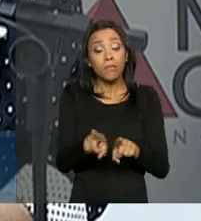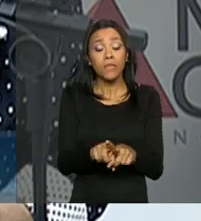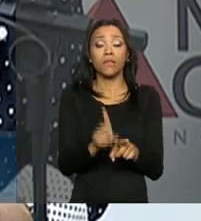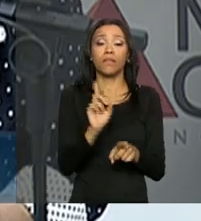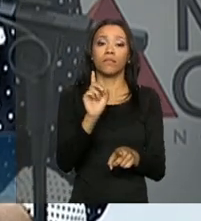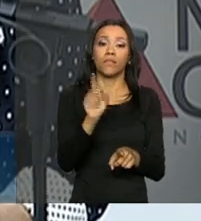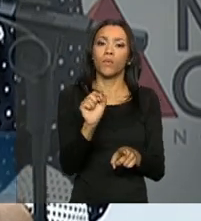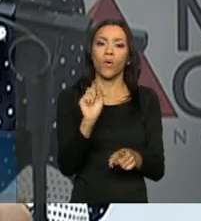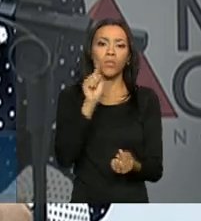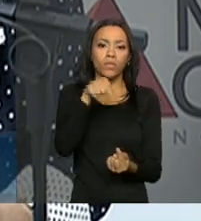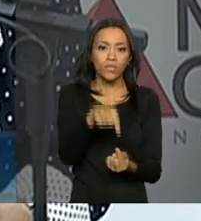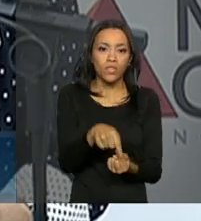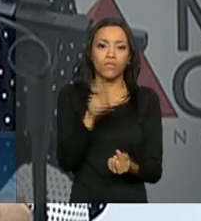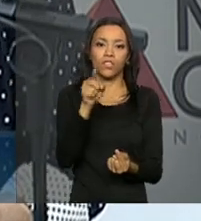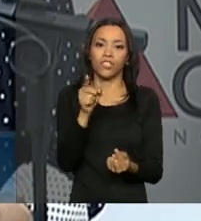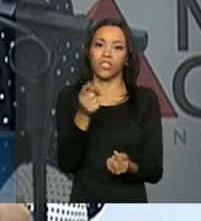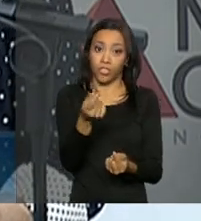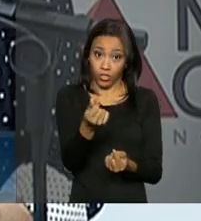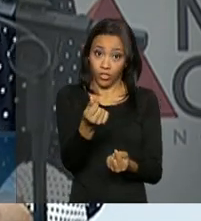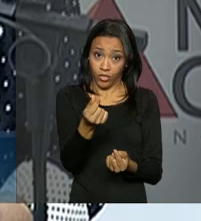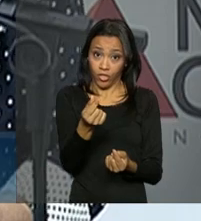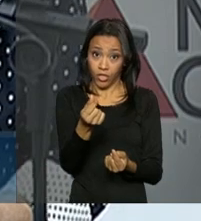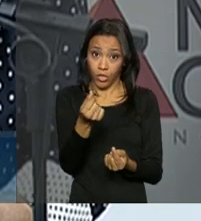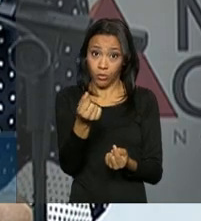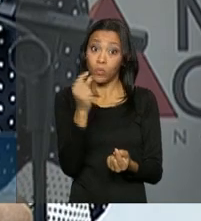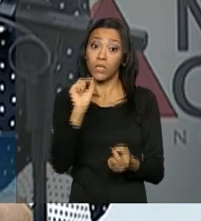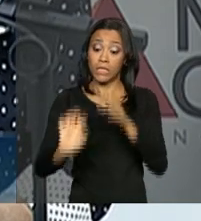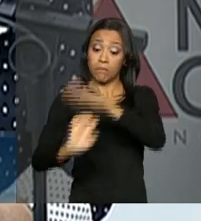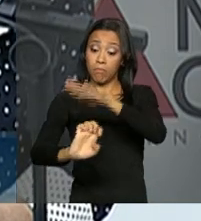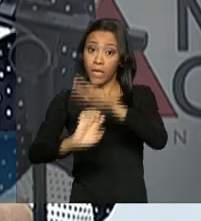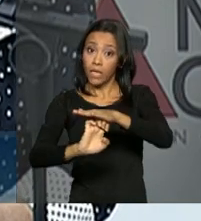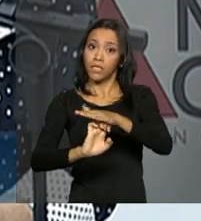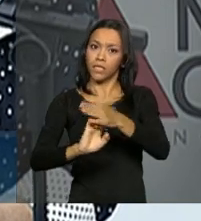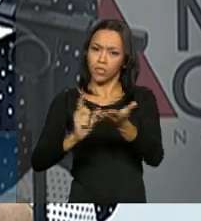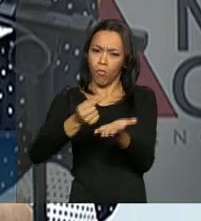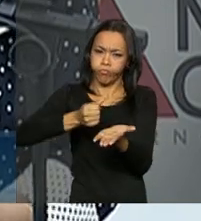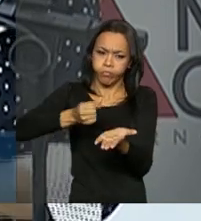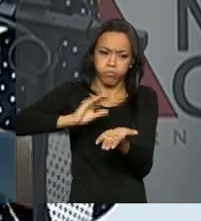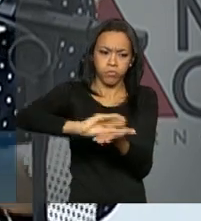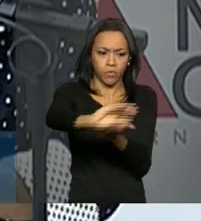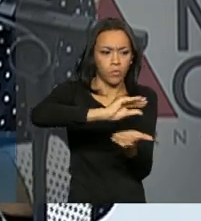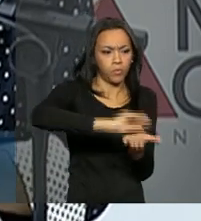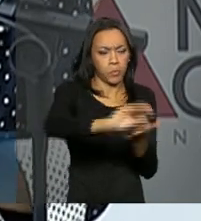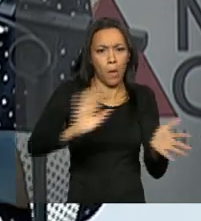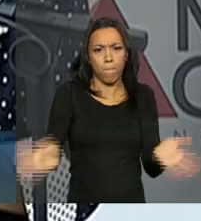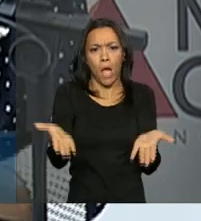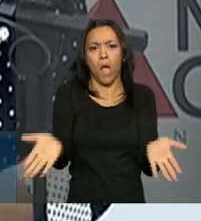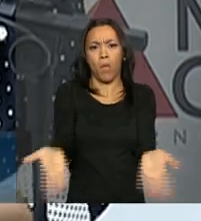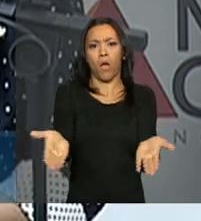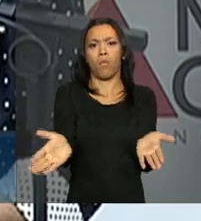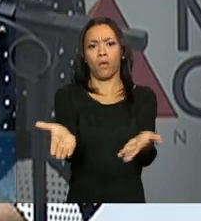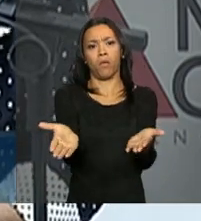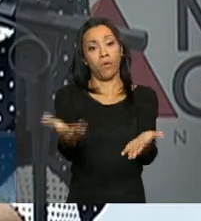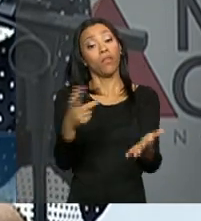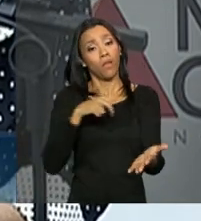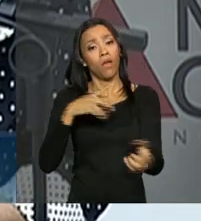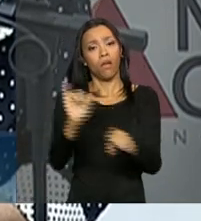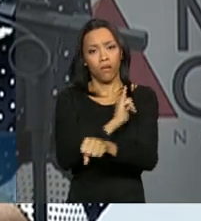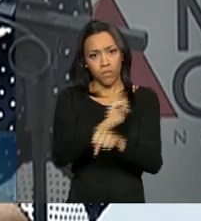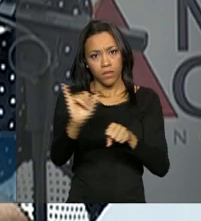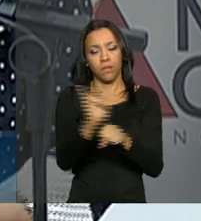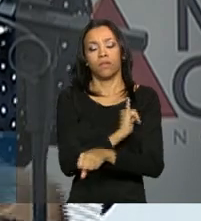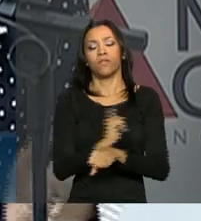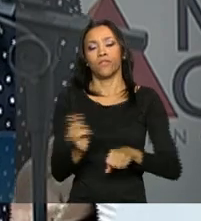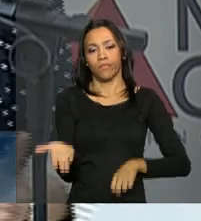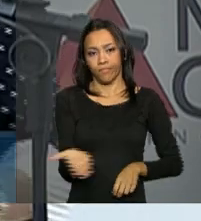de ampliação de investimentos privados. Nós temos toda uma estratégia para esse